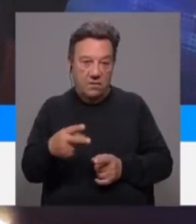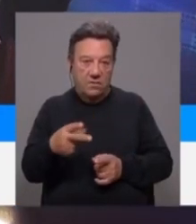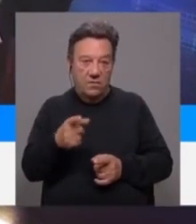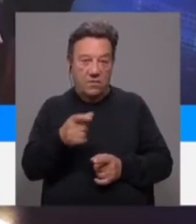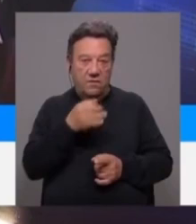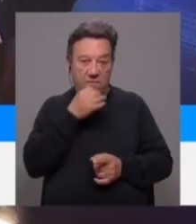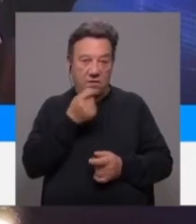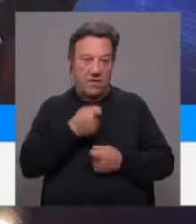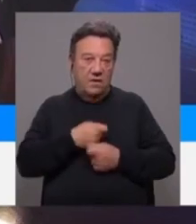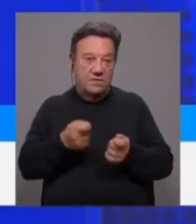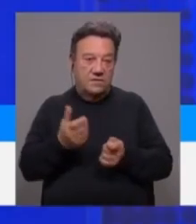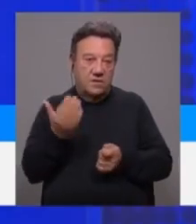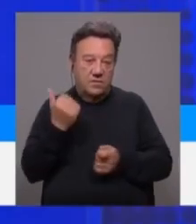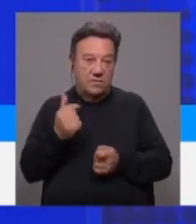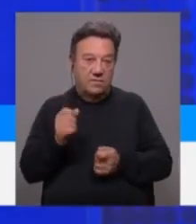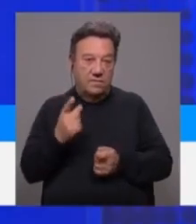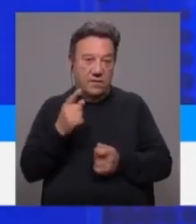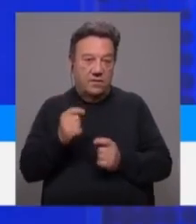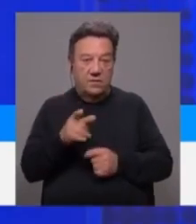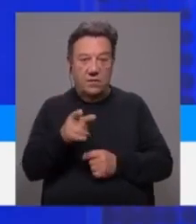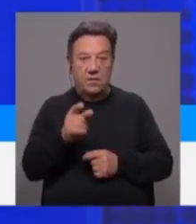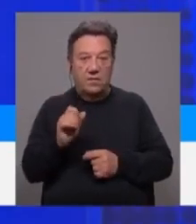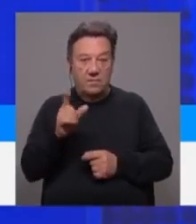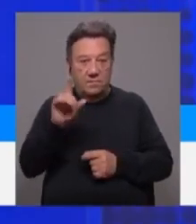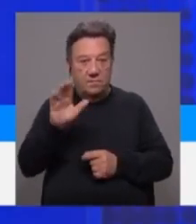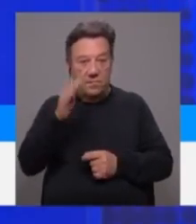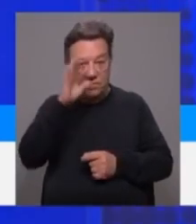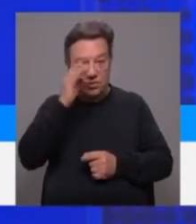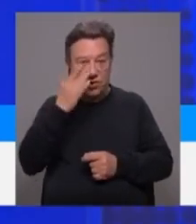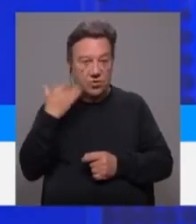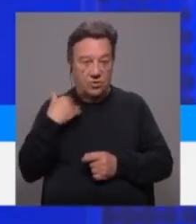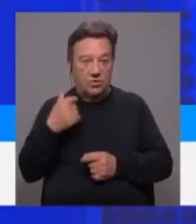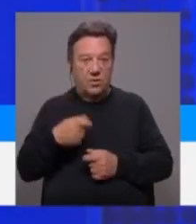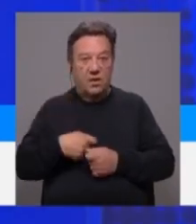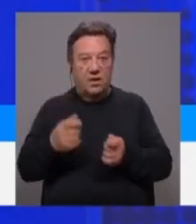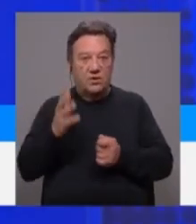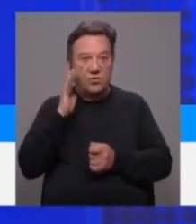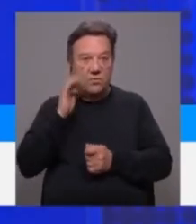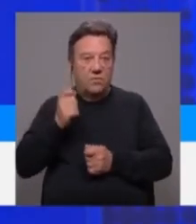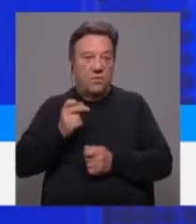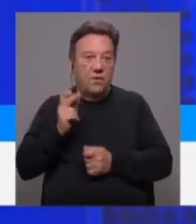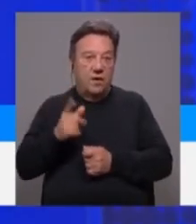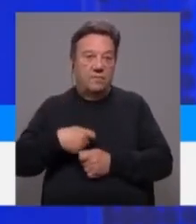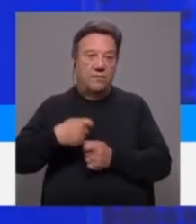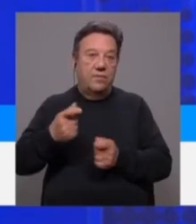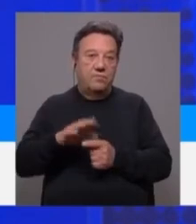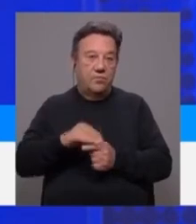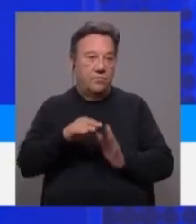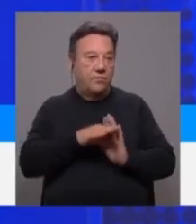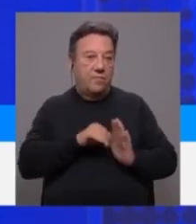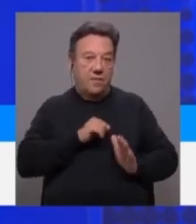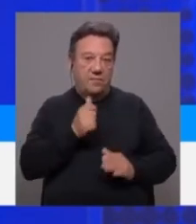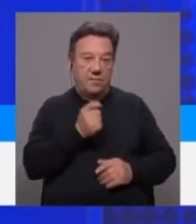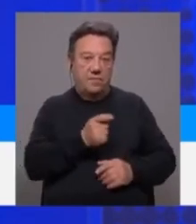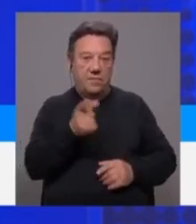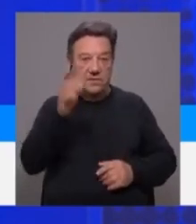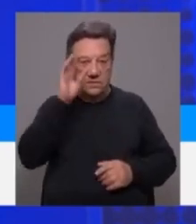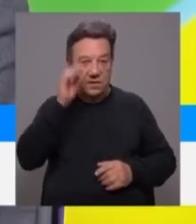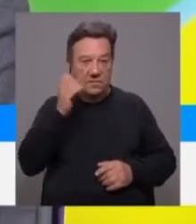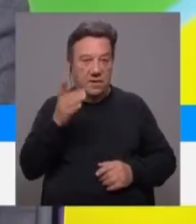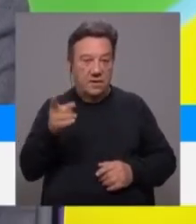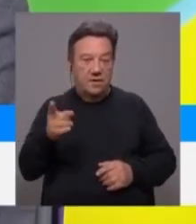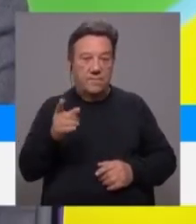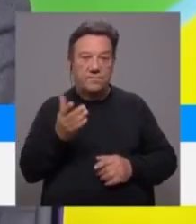que foi aqui lançado o primeiro o primeiro-ministro António Costa lança não vou esperar para o ar sobre o programa do bloco de esquerda mas